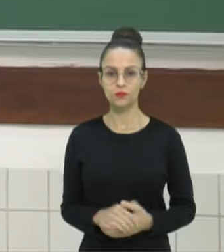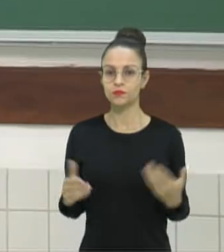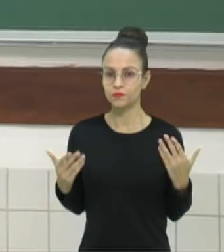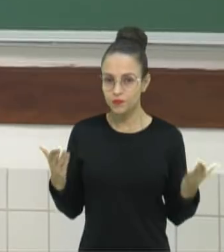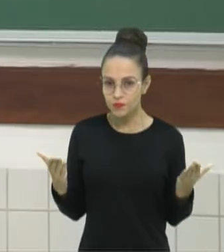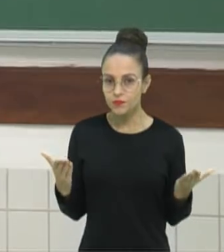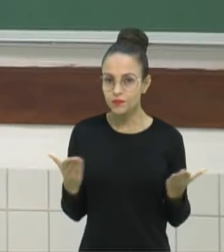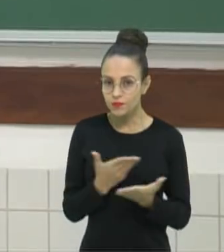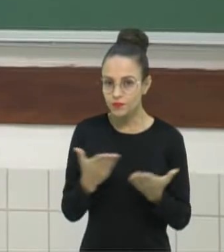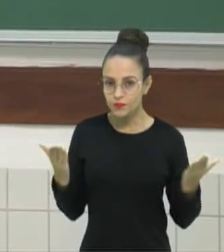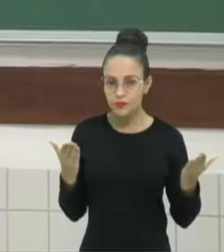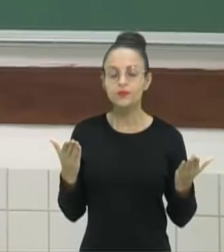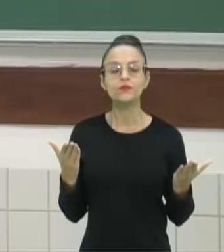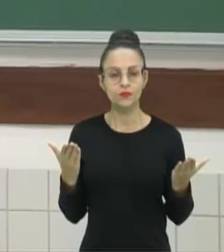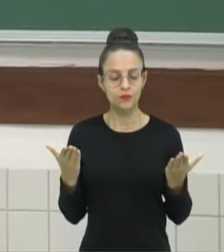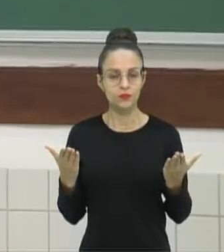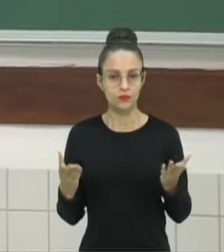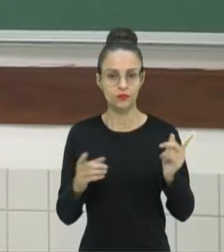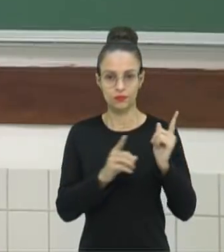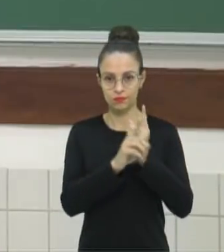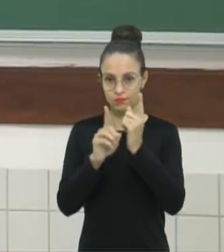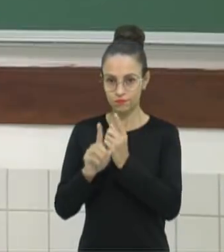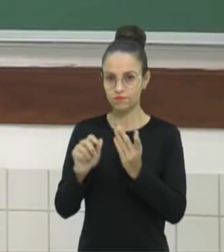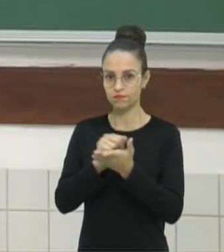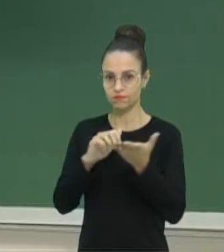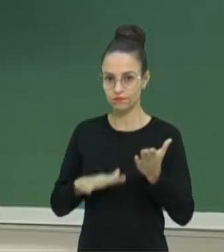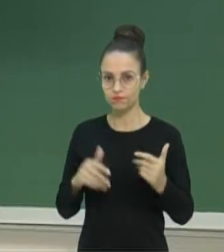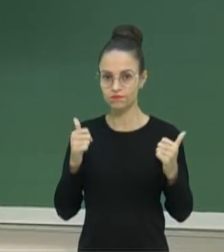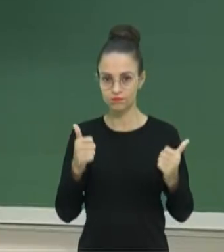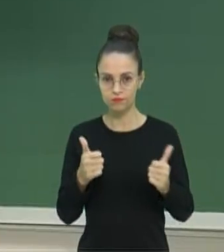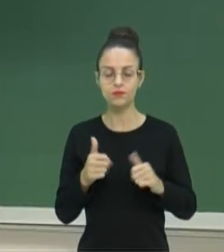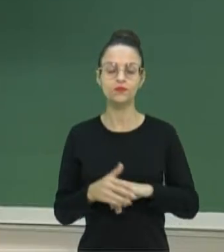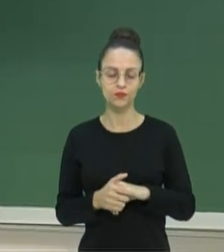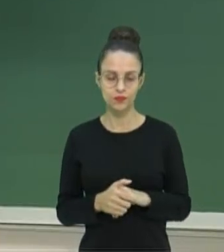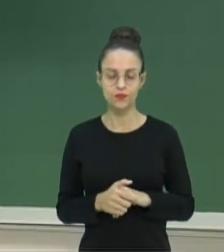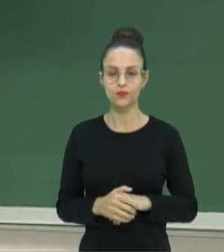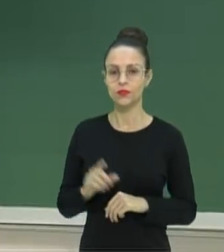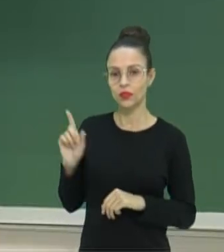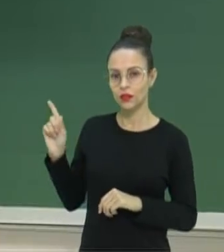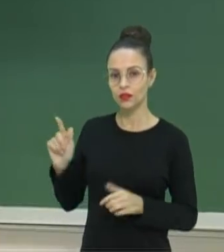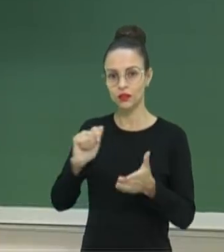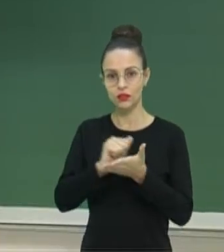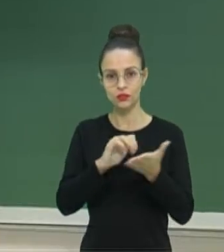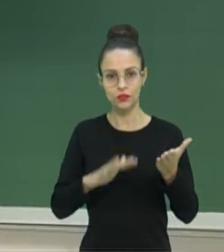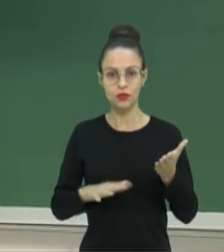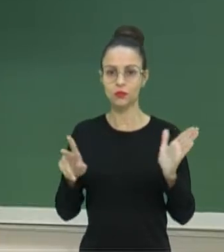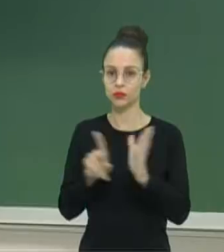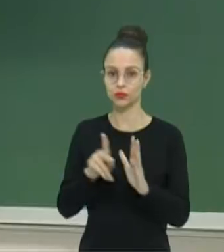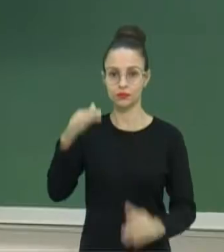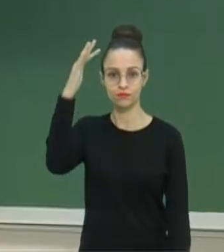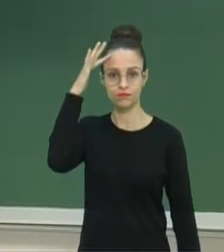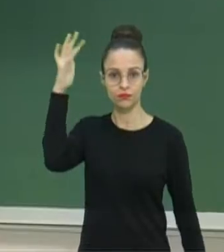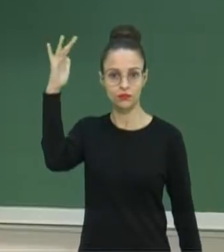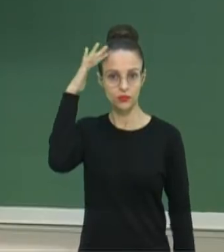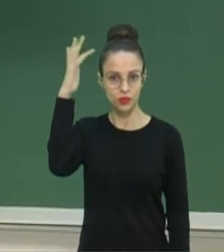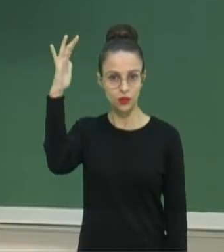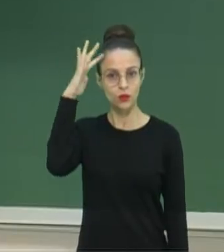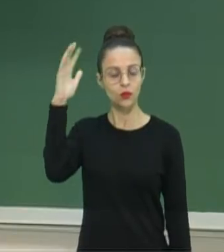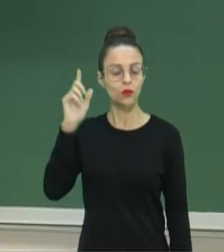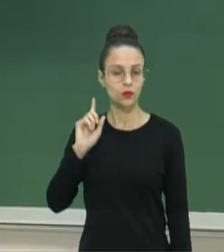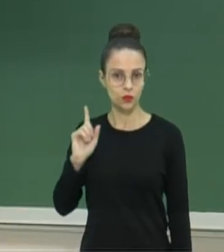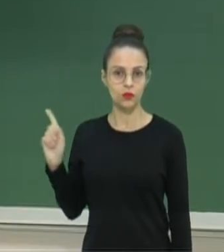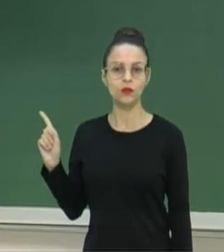E aí, pessoal, identificaram o exercício? Esse aqui é um exercício teórico, certo? Um